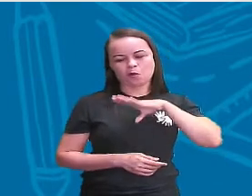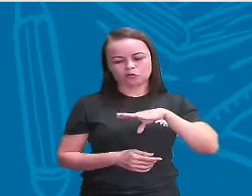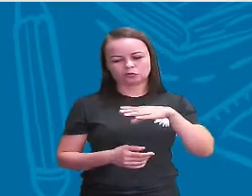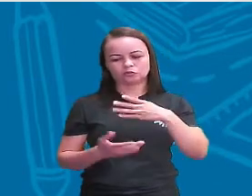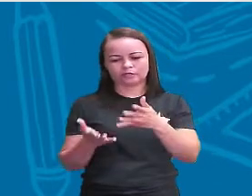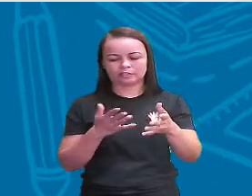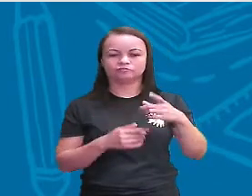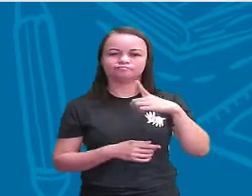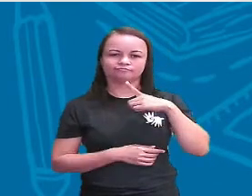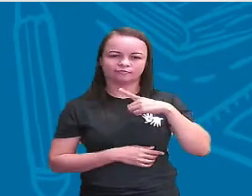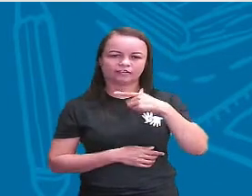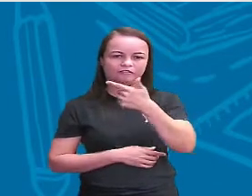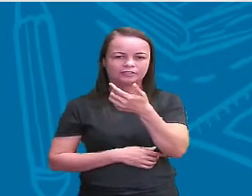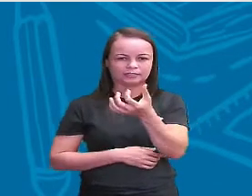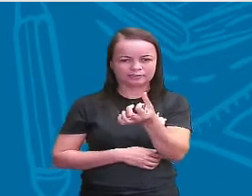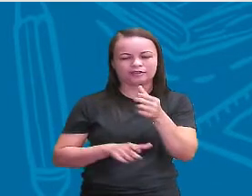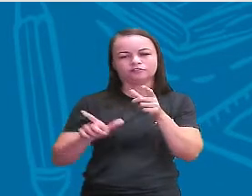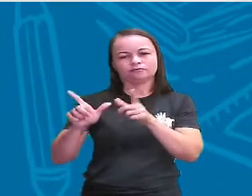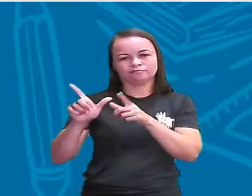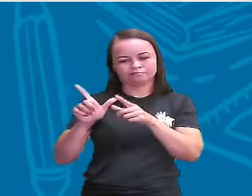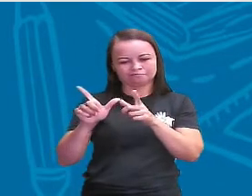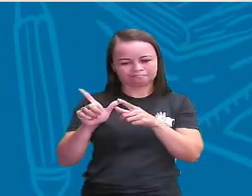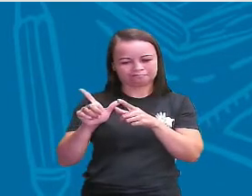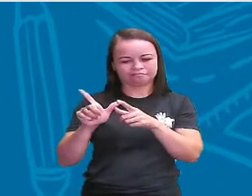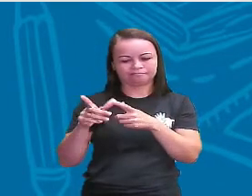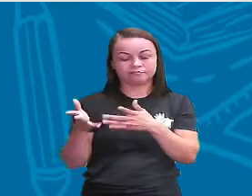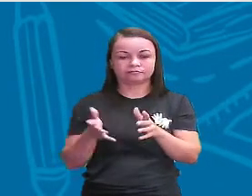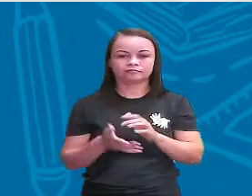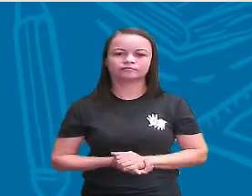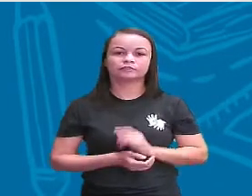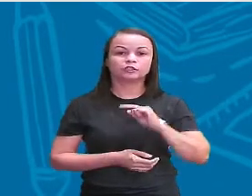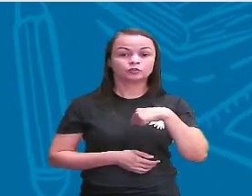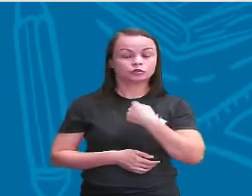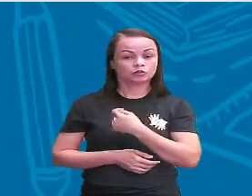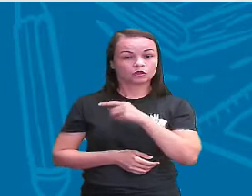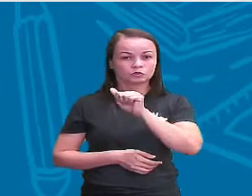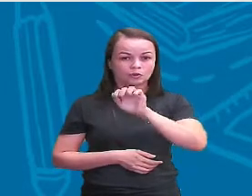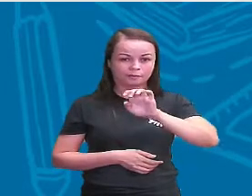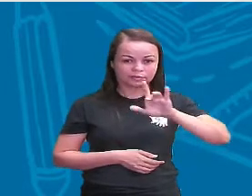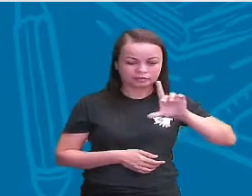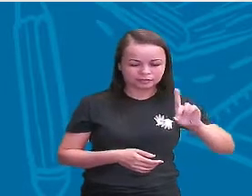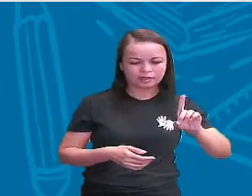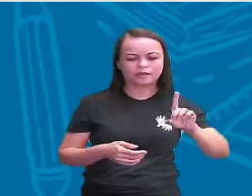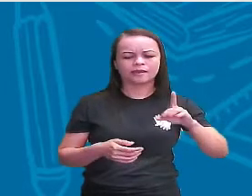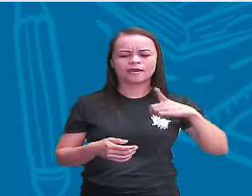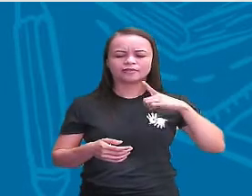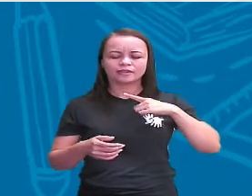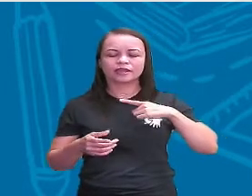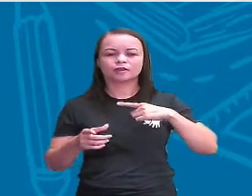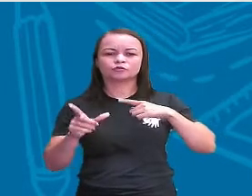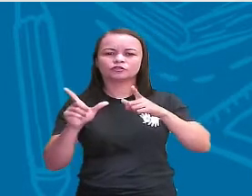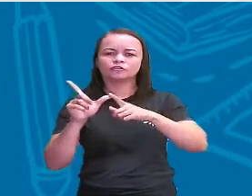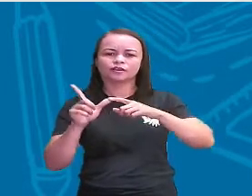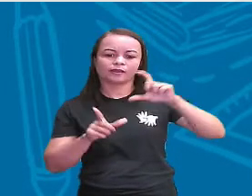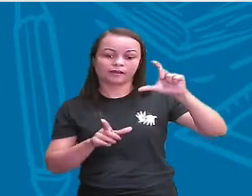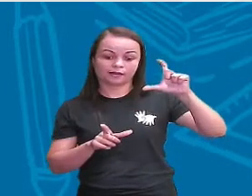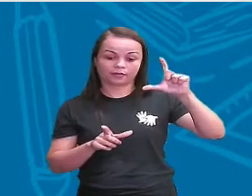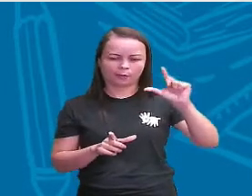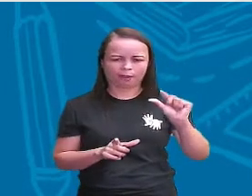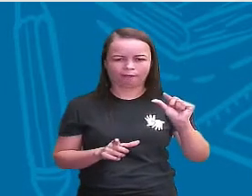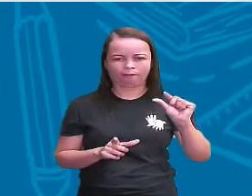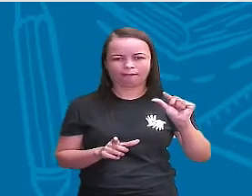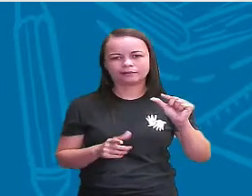tem 26 letras. No nosso alfabeto, percebam que tem letras grandes e letras pequeninas,